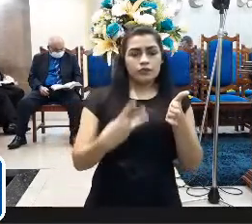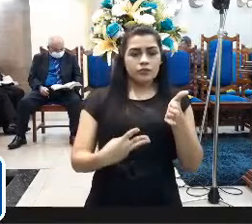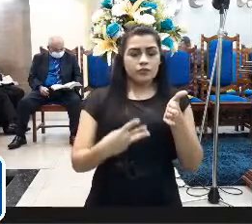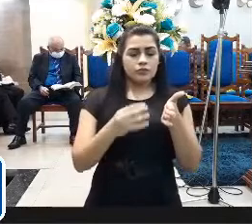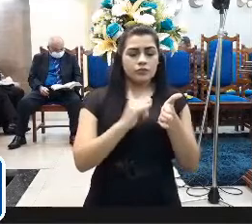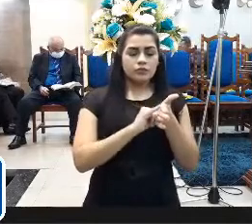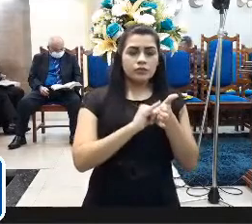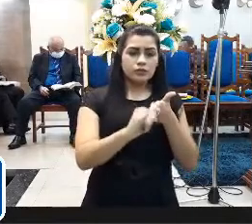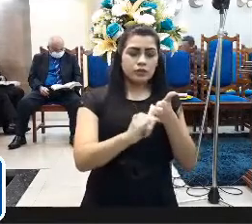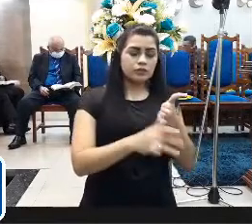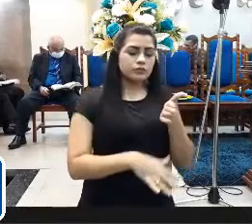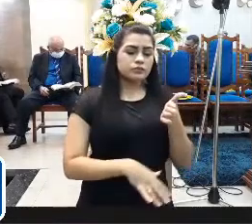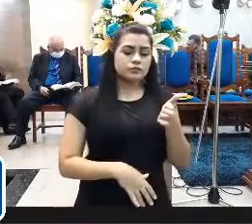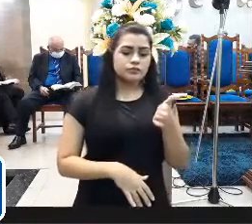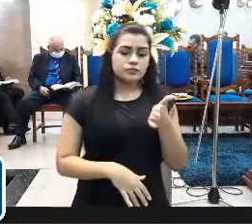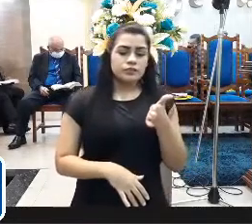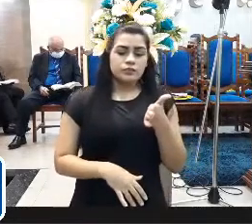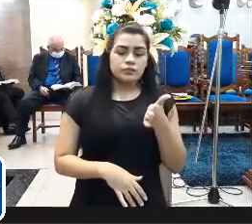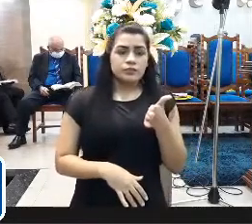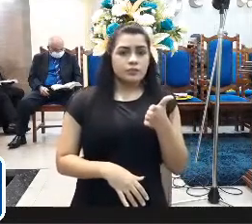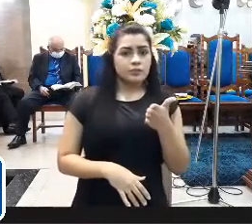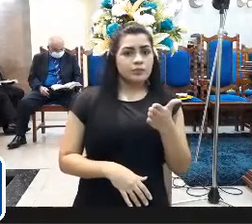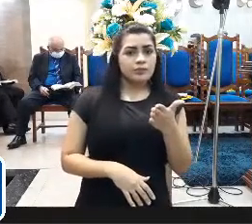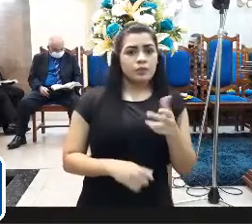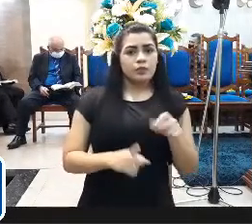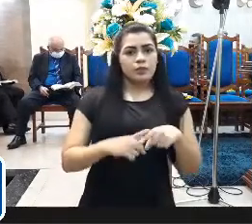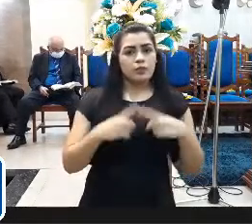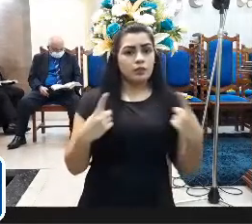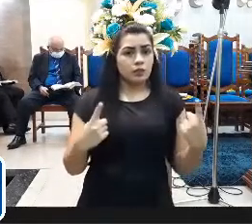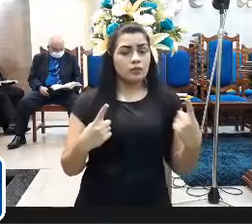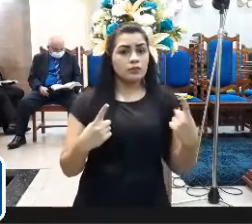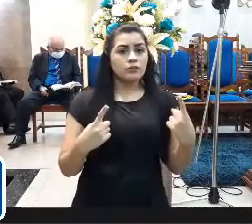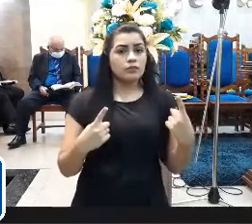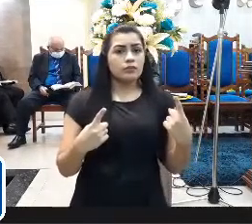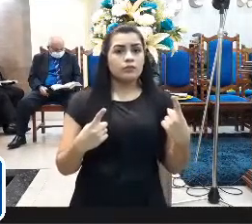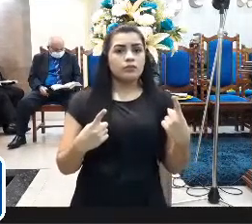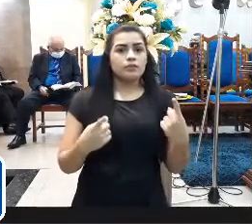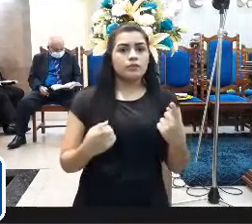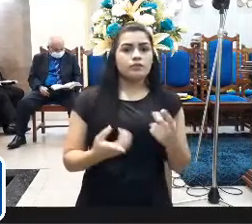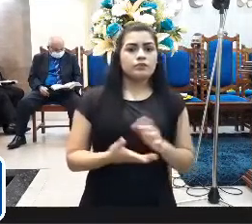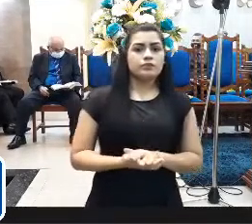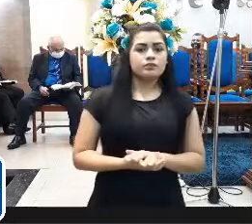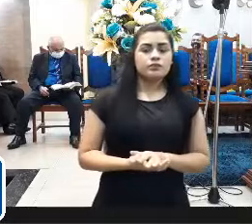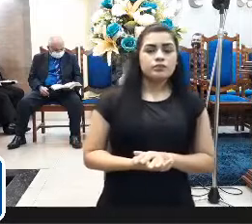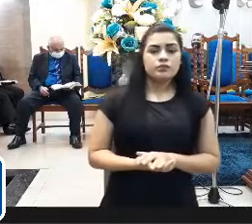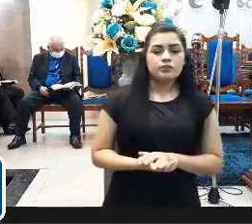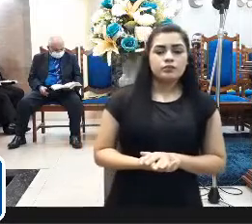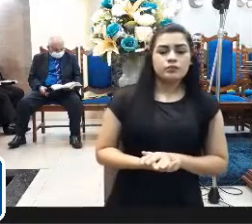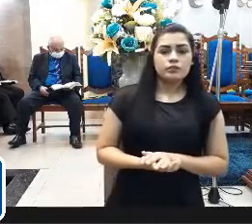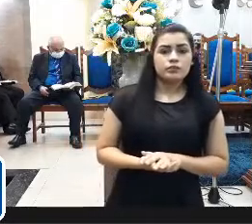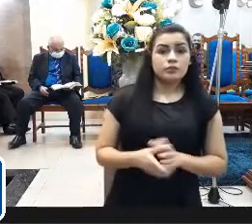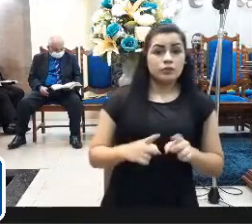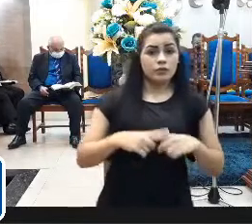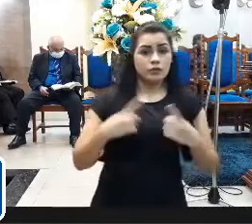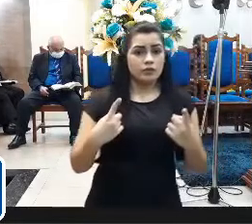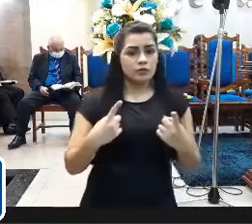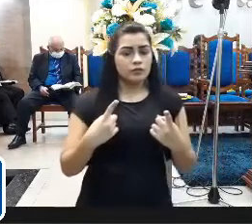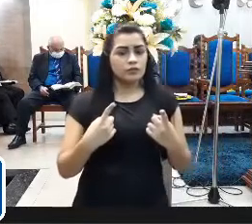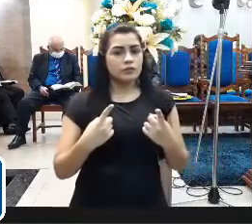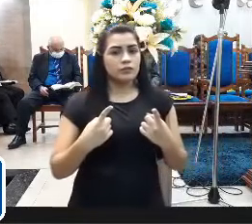Vamos ver o que é que Pedro diz. Portanto, cingindo os lombos do vosso